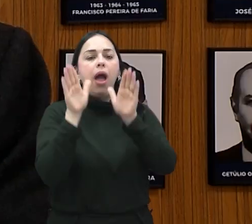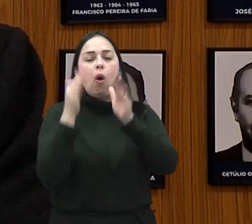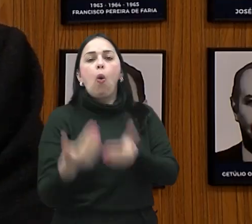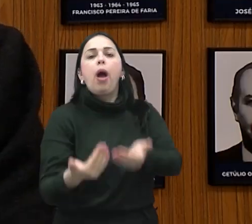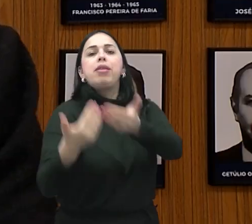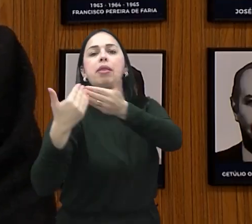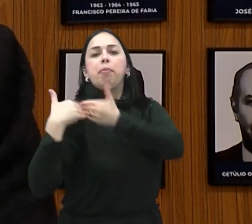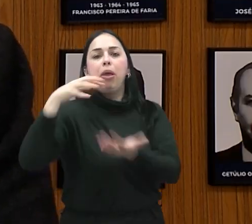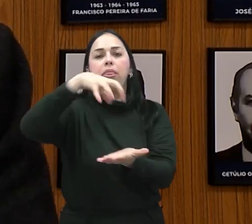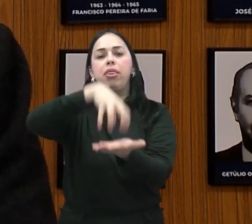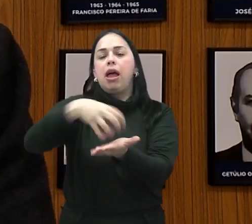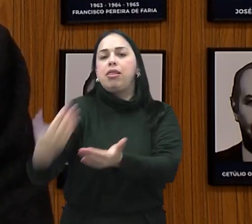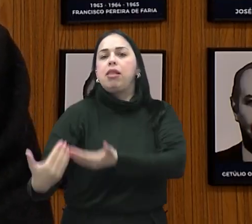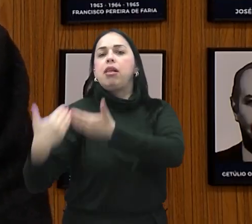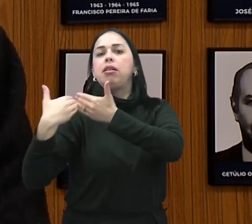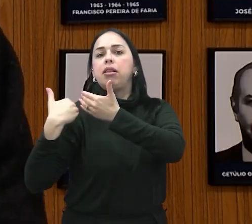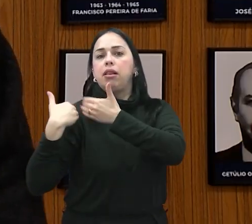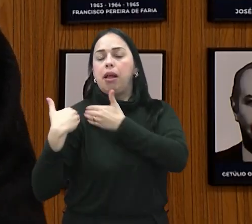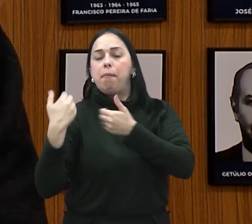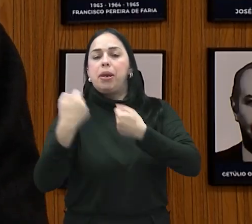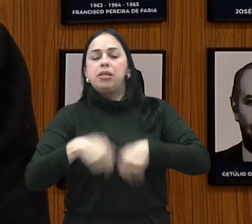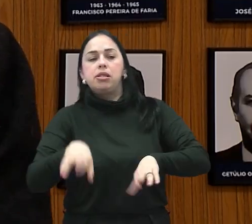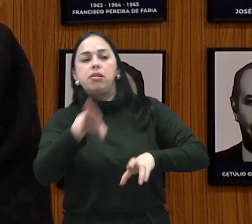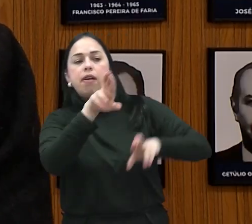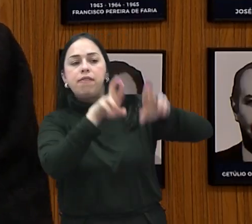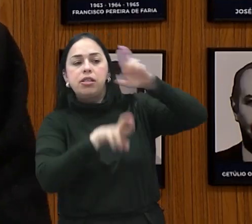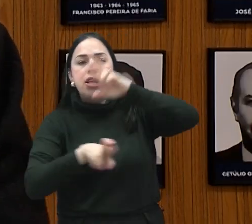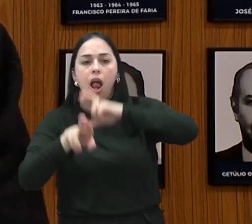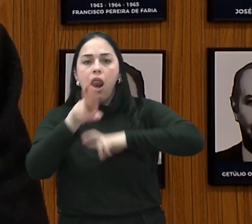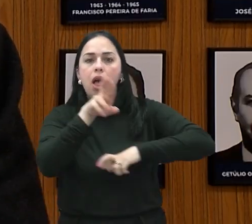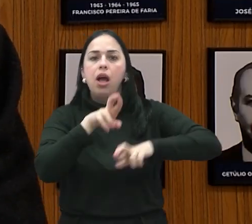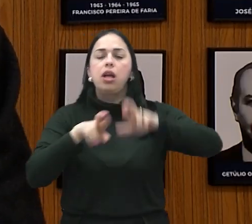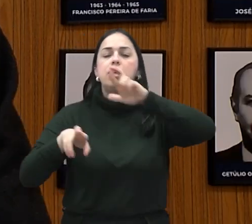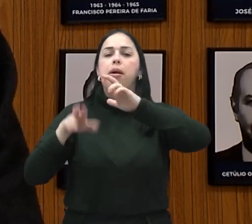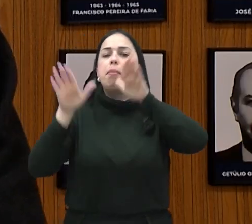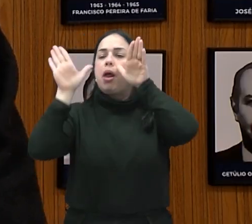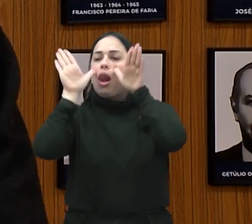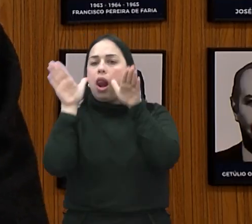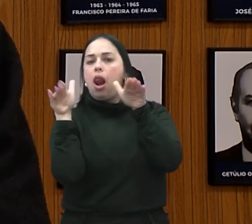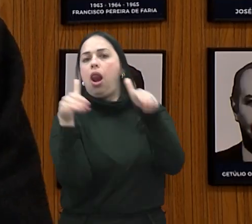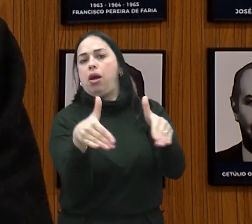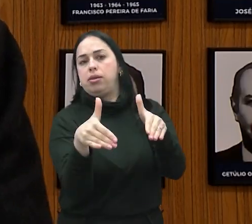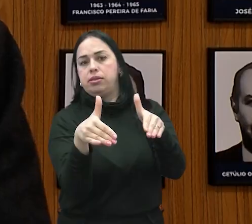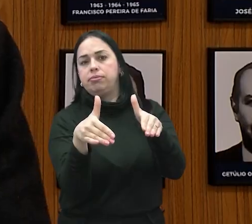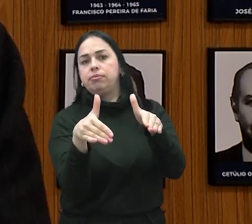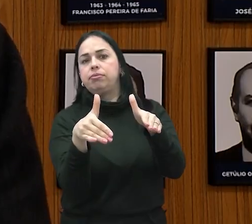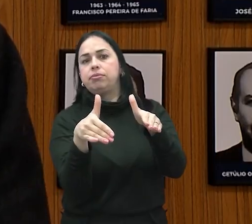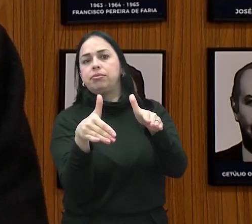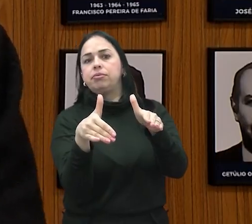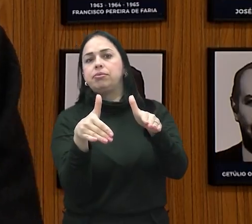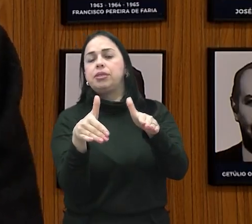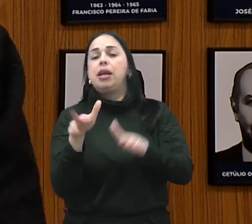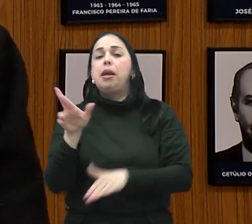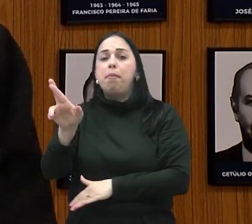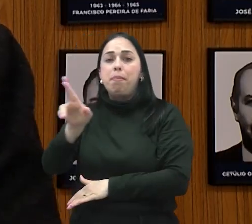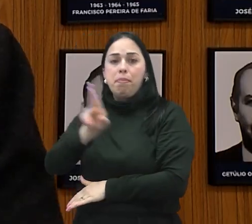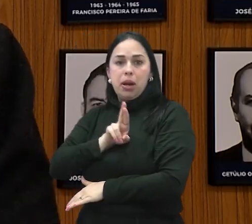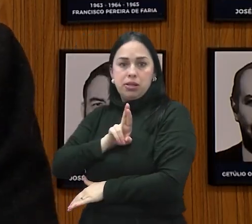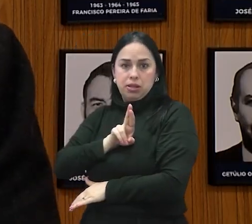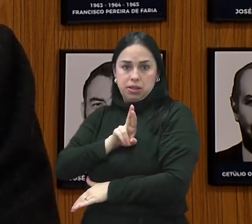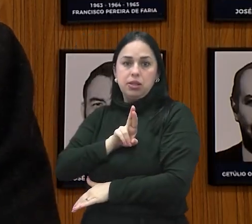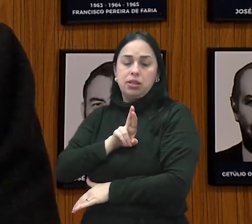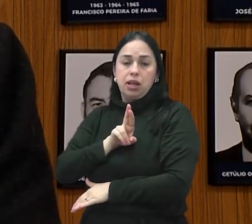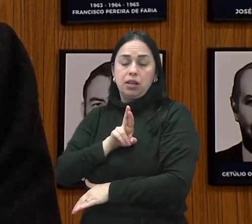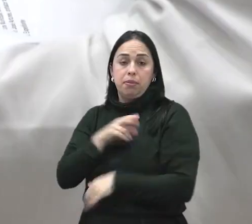o município, né, precisa ser fiscalizado, precisa ter uma atenção e precisa ter uma